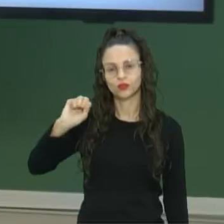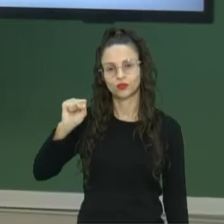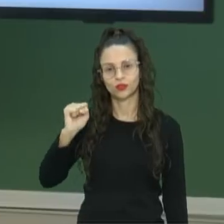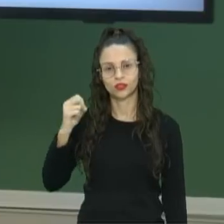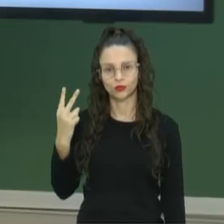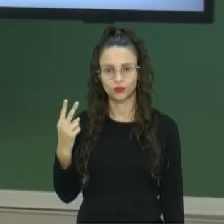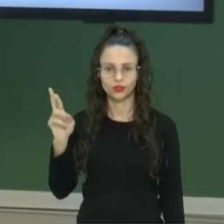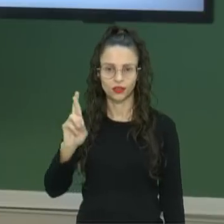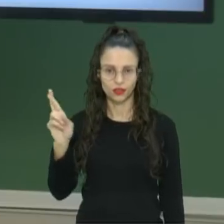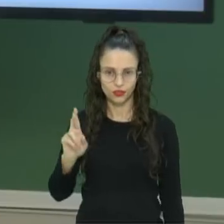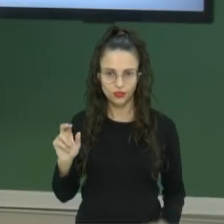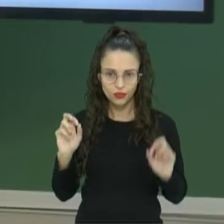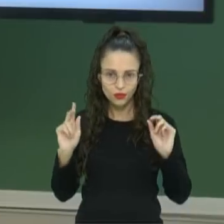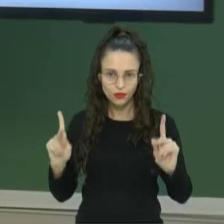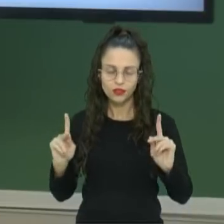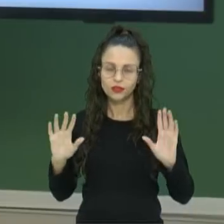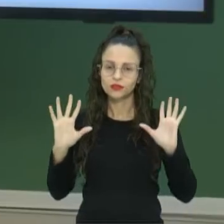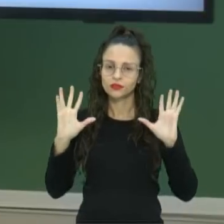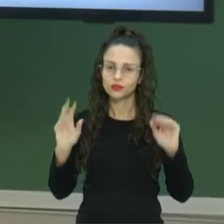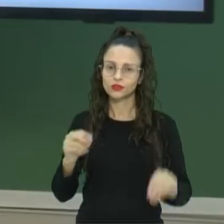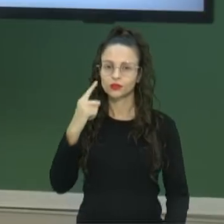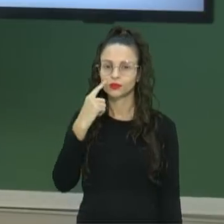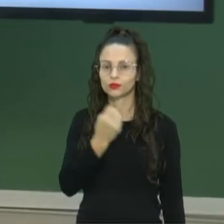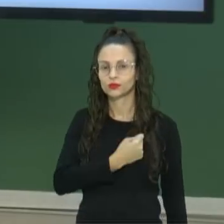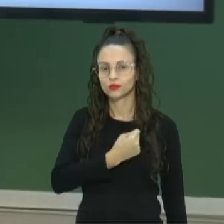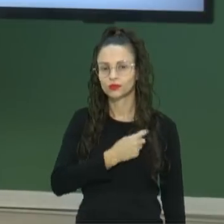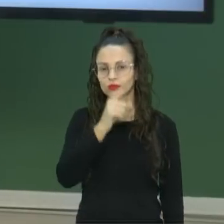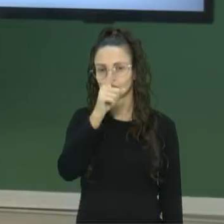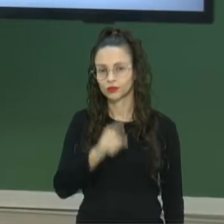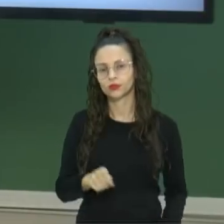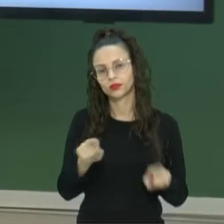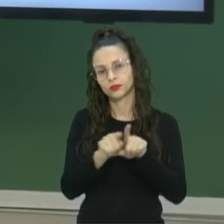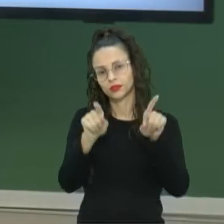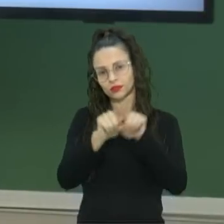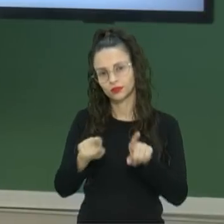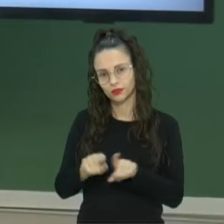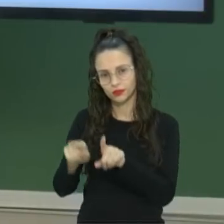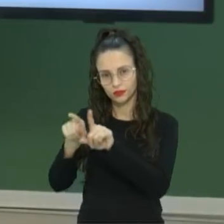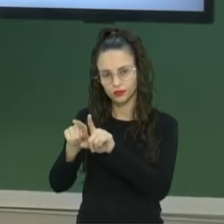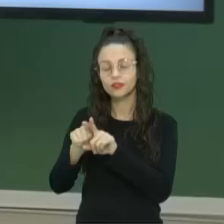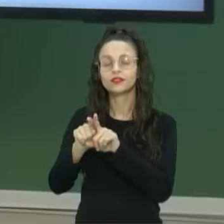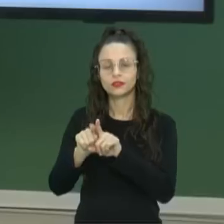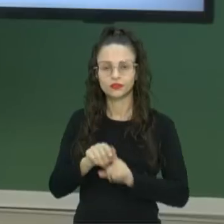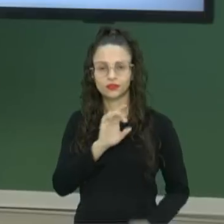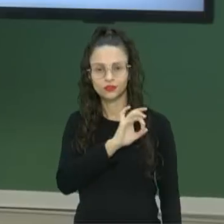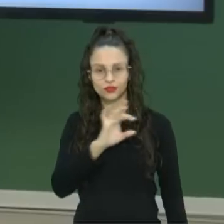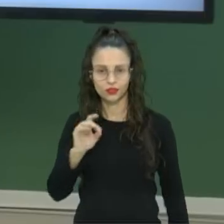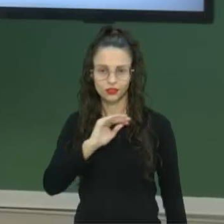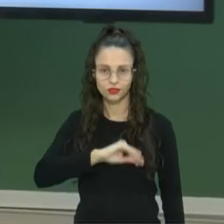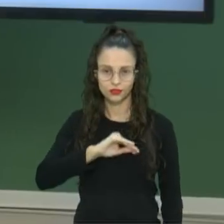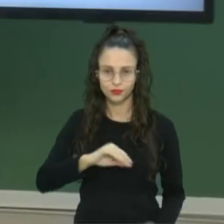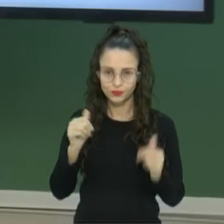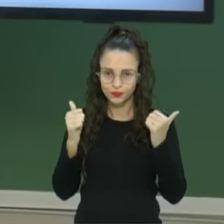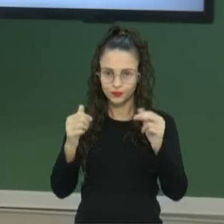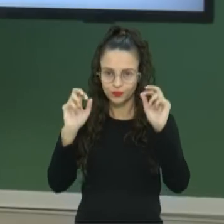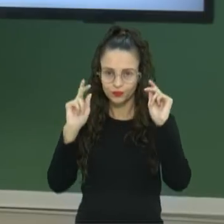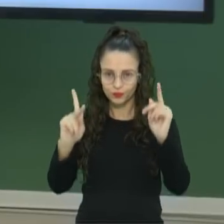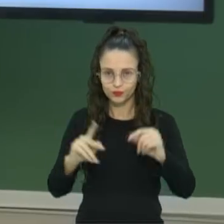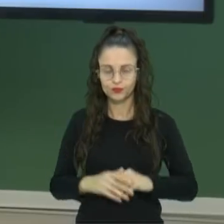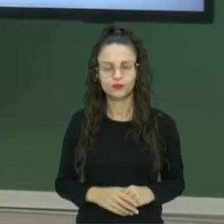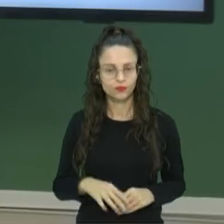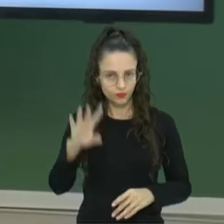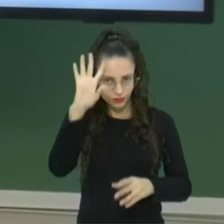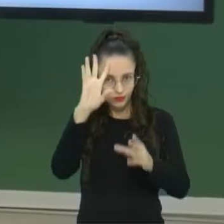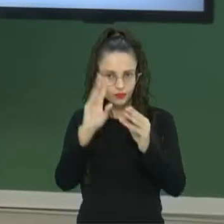3.982, ok? Considerando todos os valores e todas as incidências de cada valor, ok? Deu